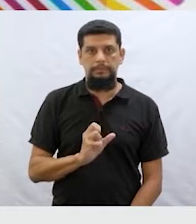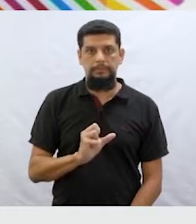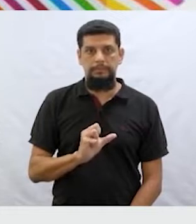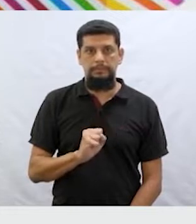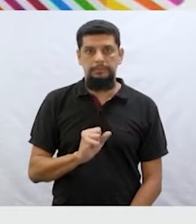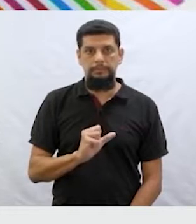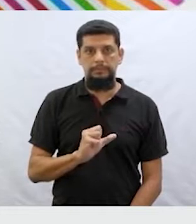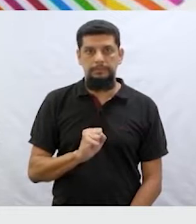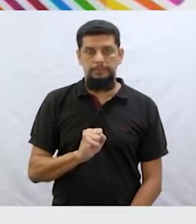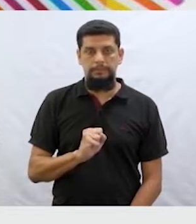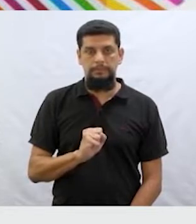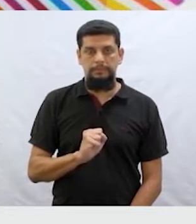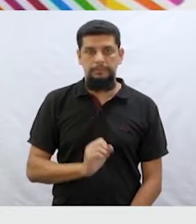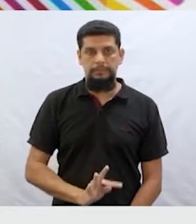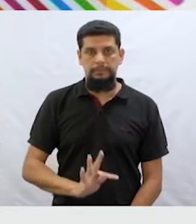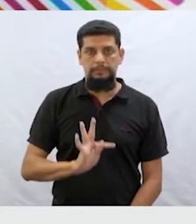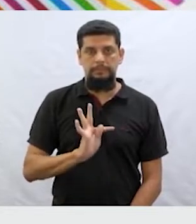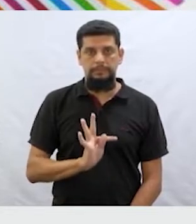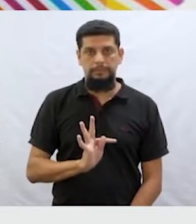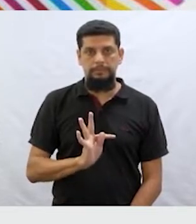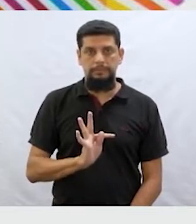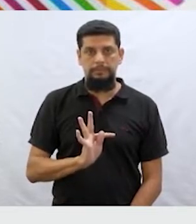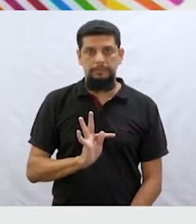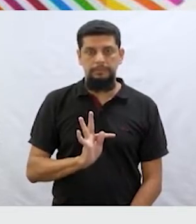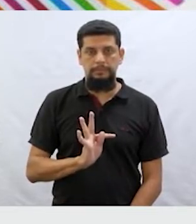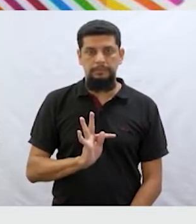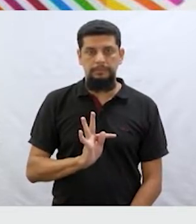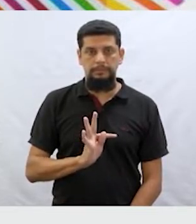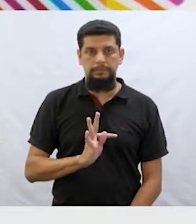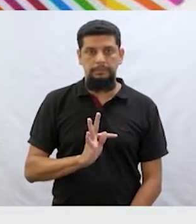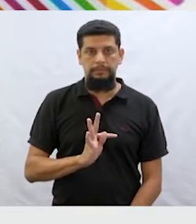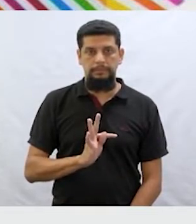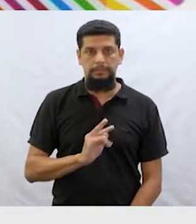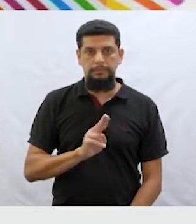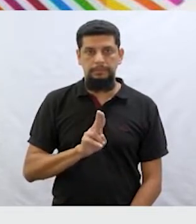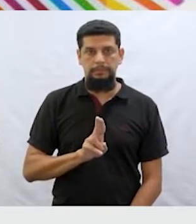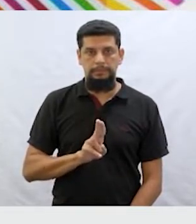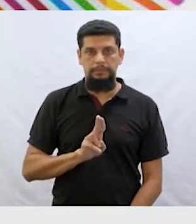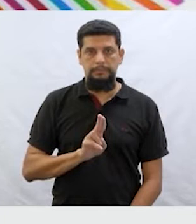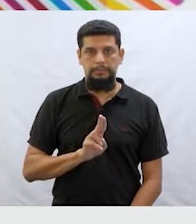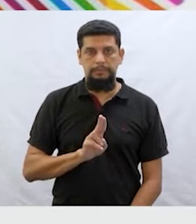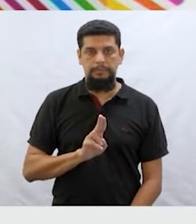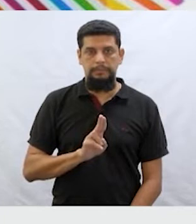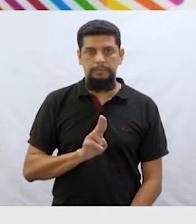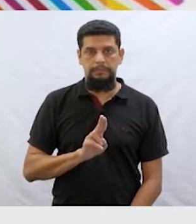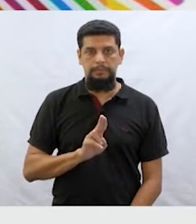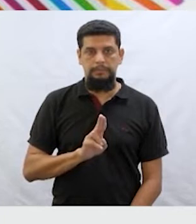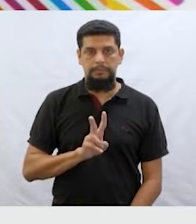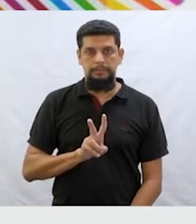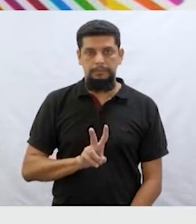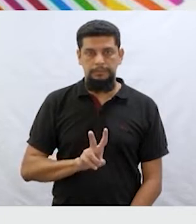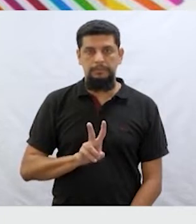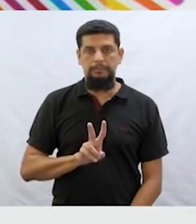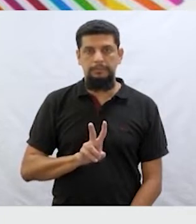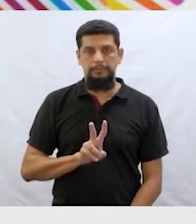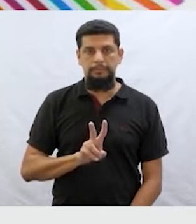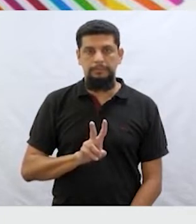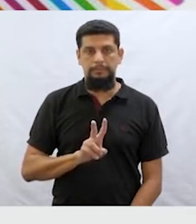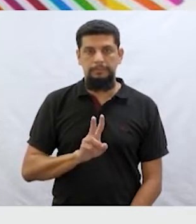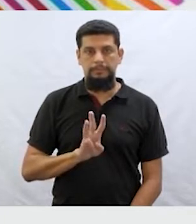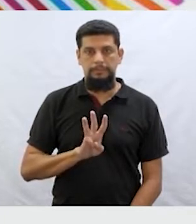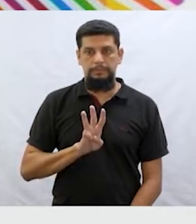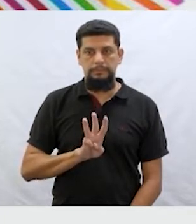R, S, T, U,